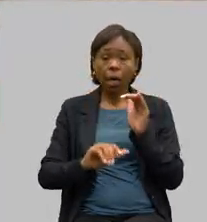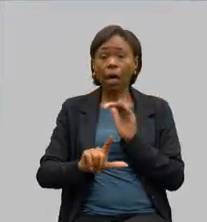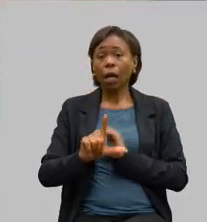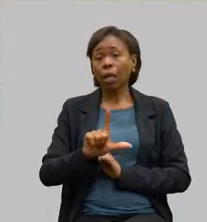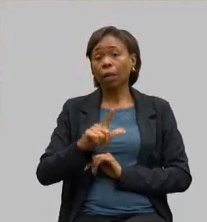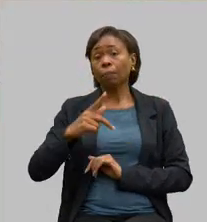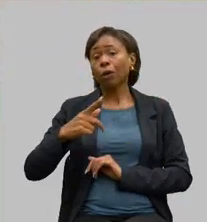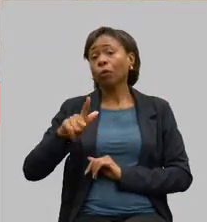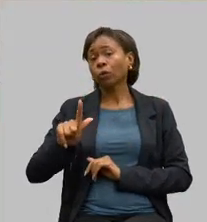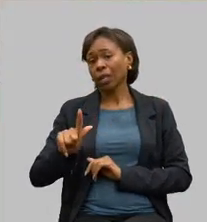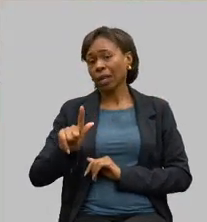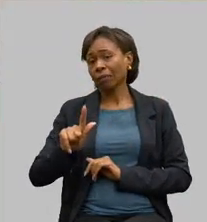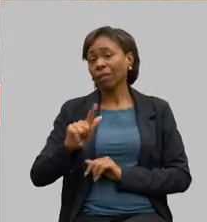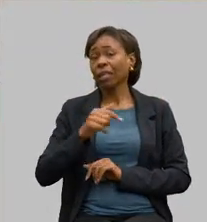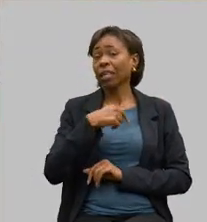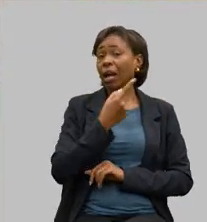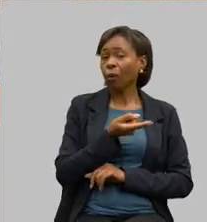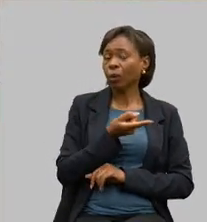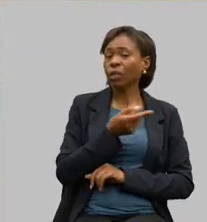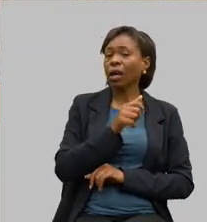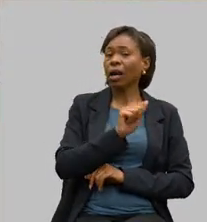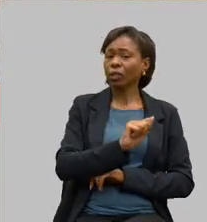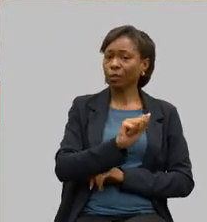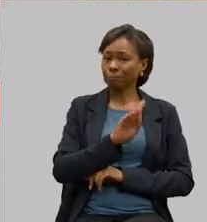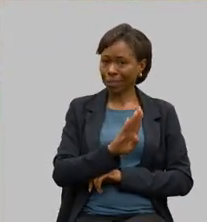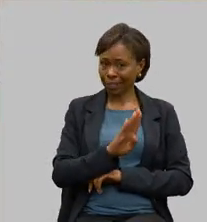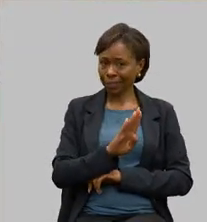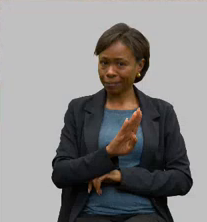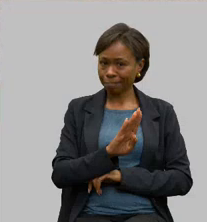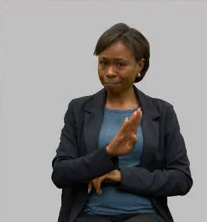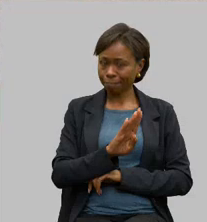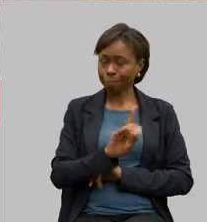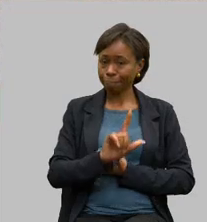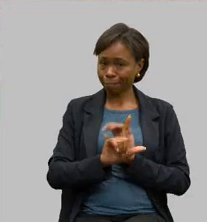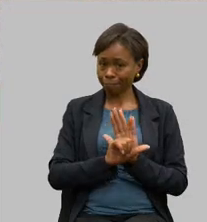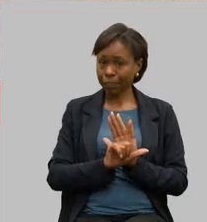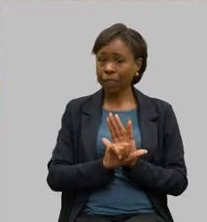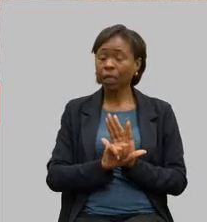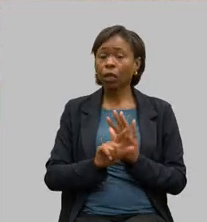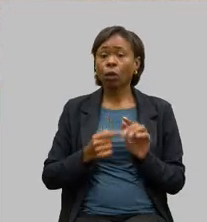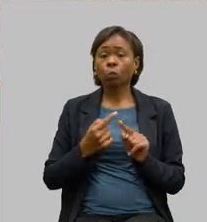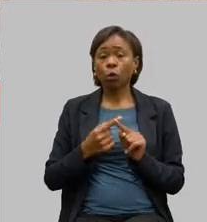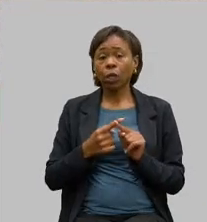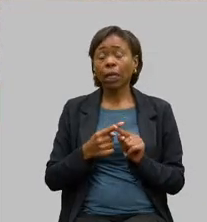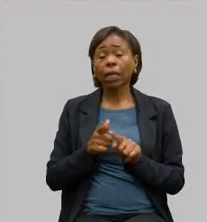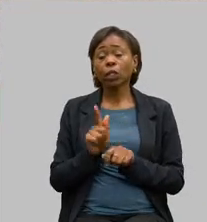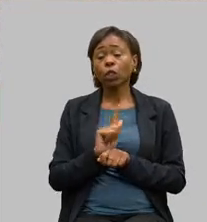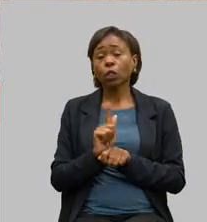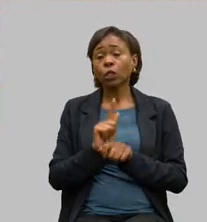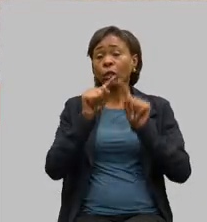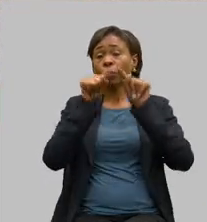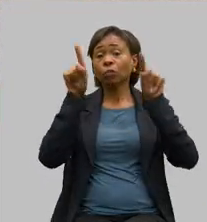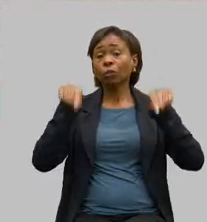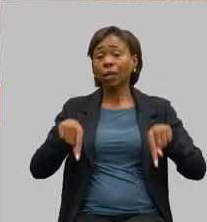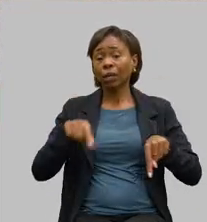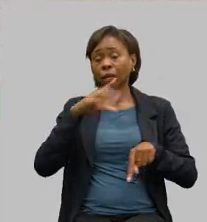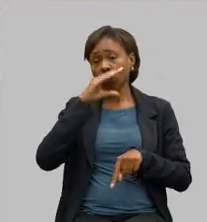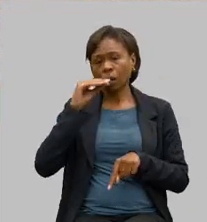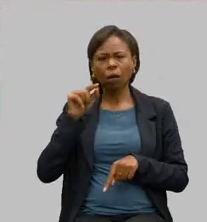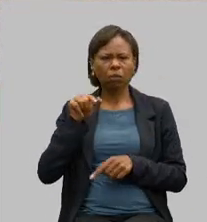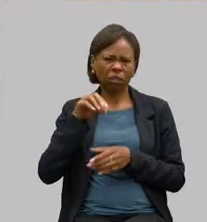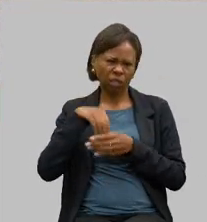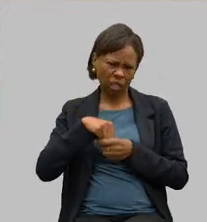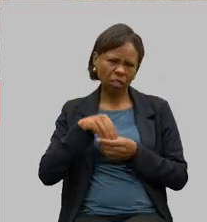Blanc nós já falamos da questão de pessoal e de fato quando a gente adentra a secretaria são tantos os